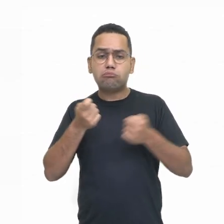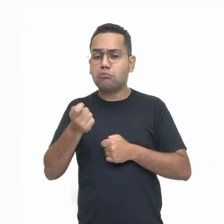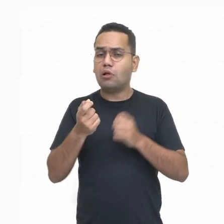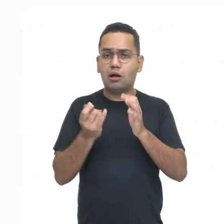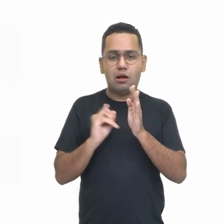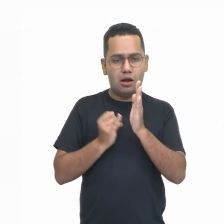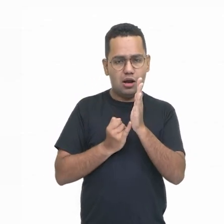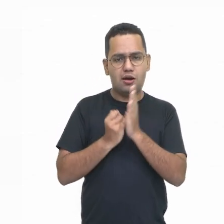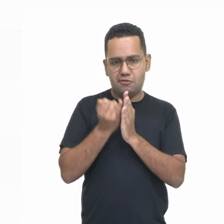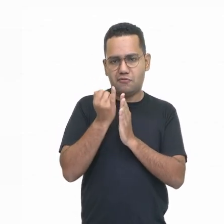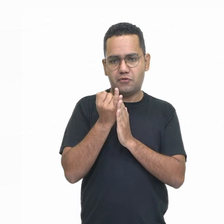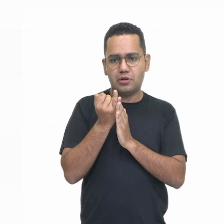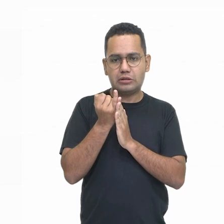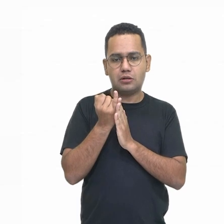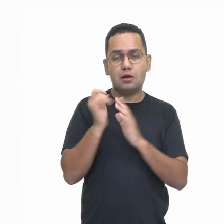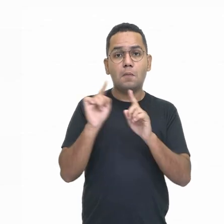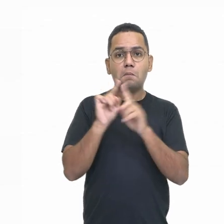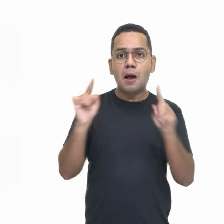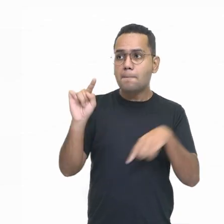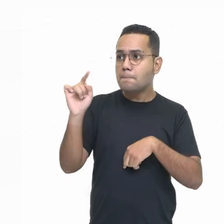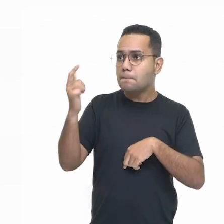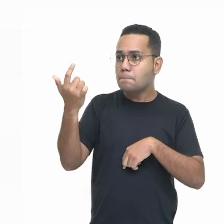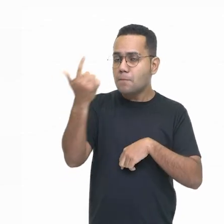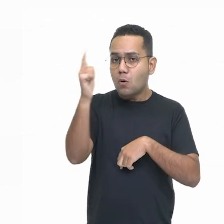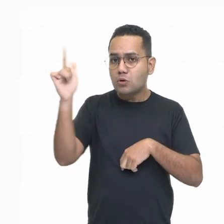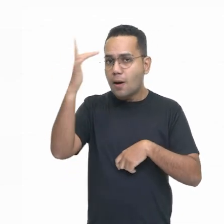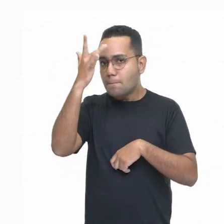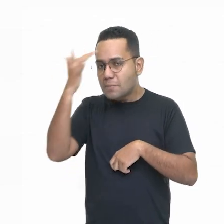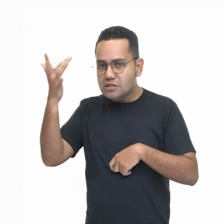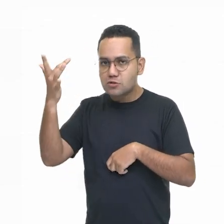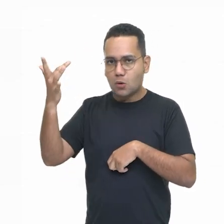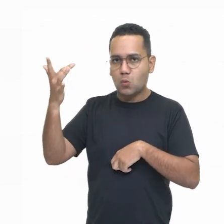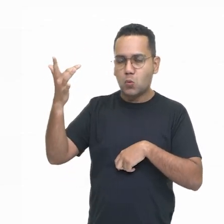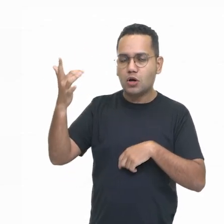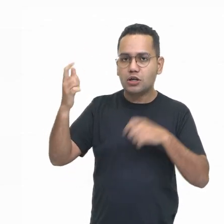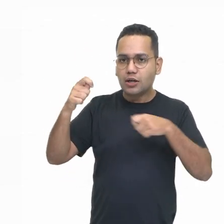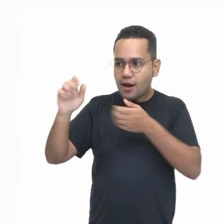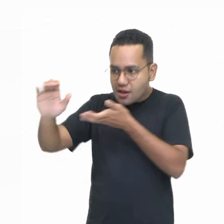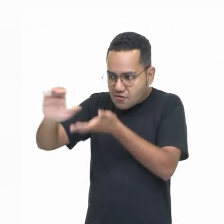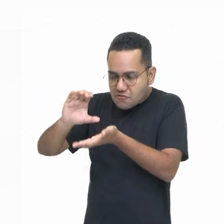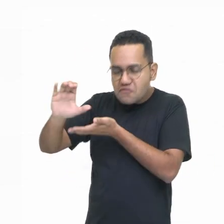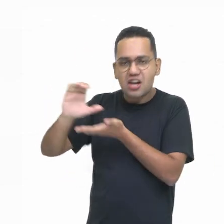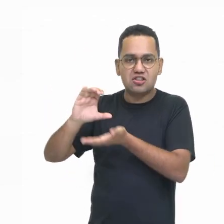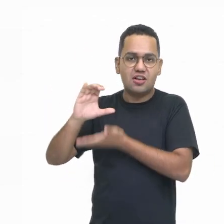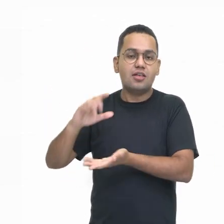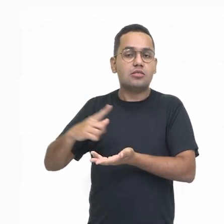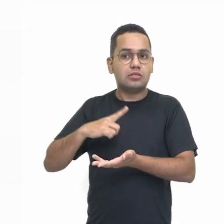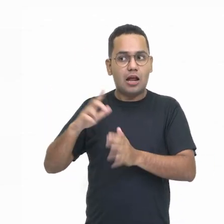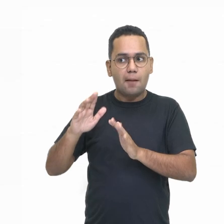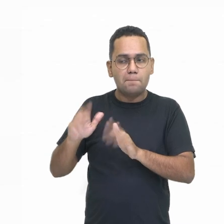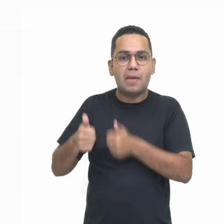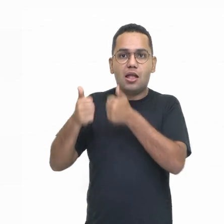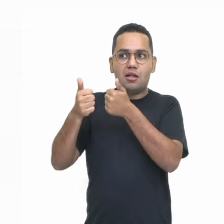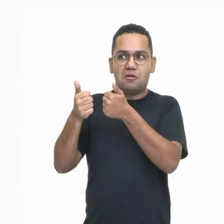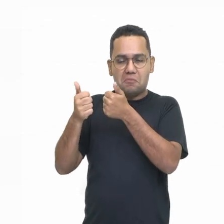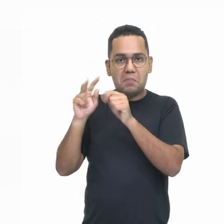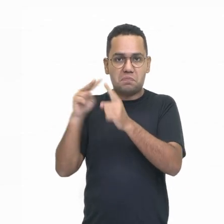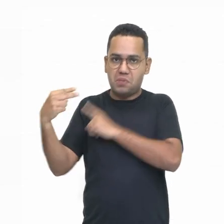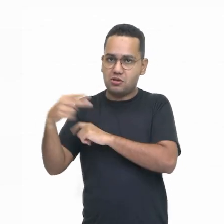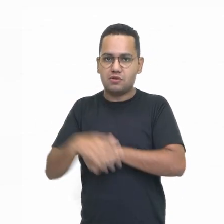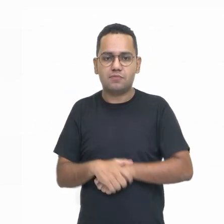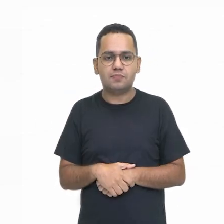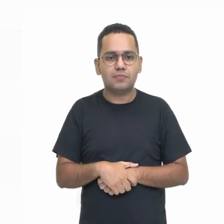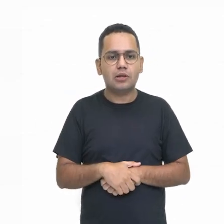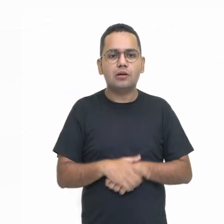o real, que é até hoje, né, a nossa moeda oficial, substituiu o cruzeiro real e se tornou um marco na